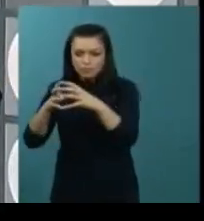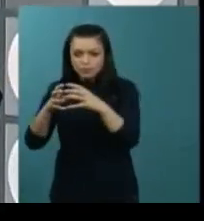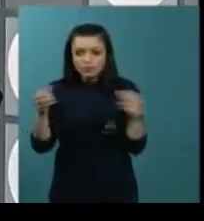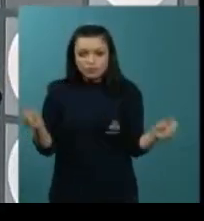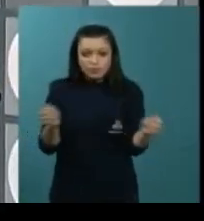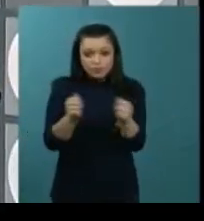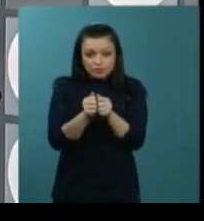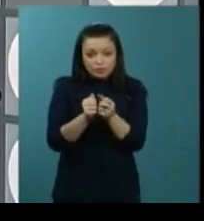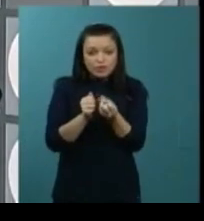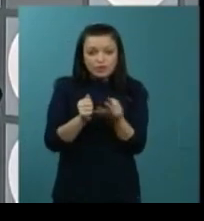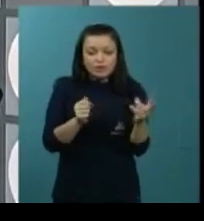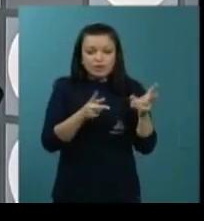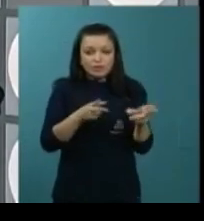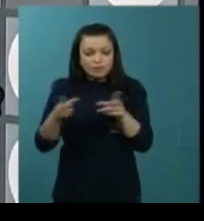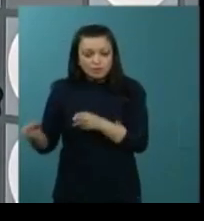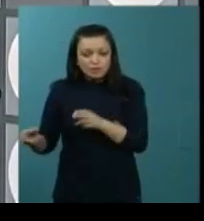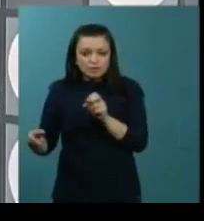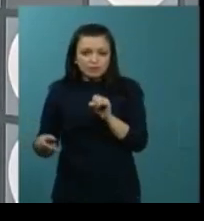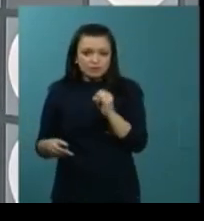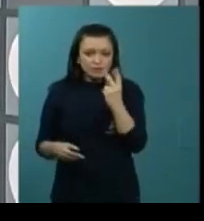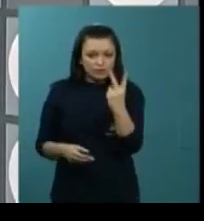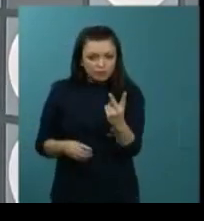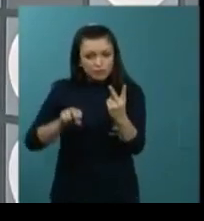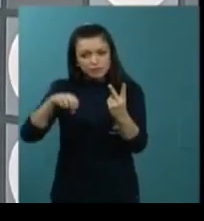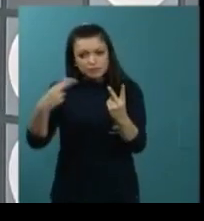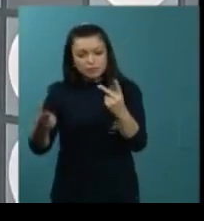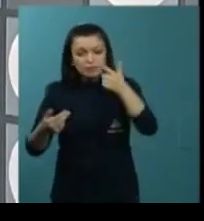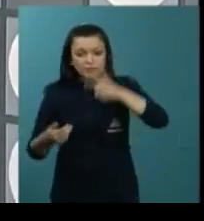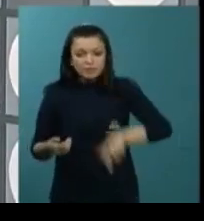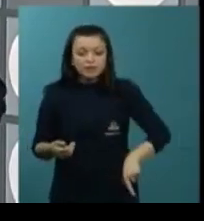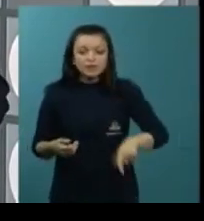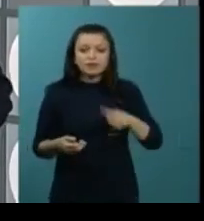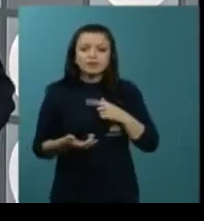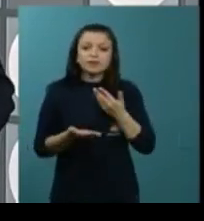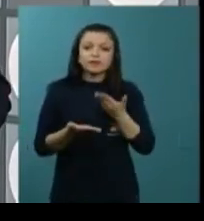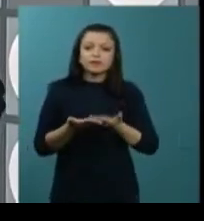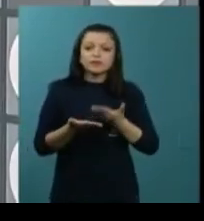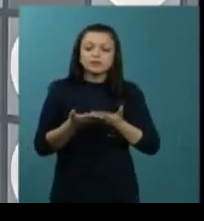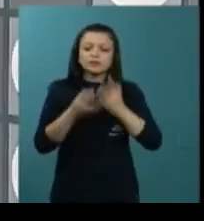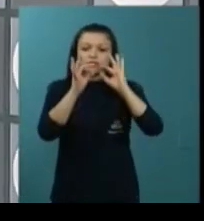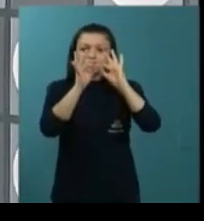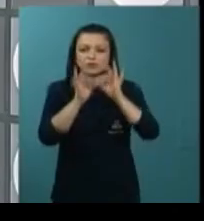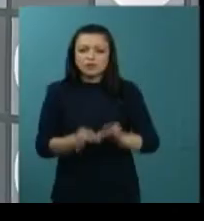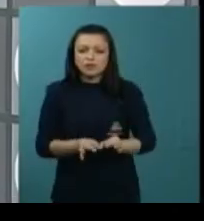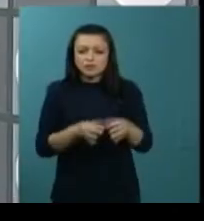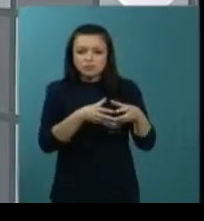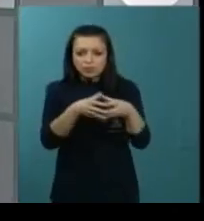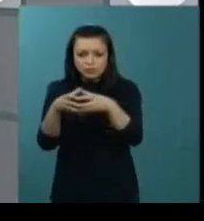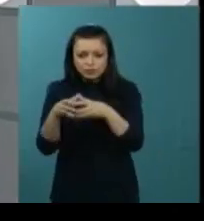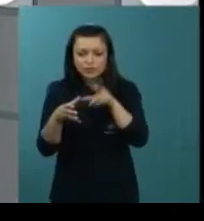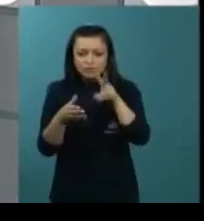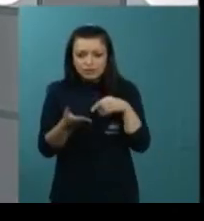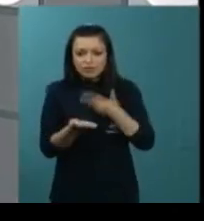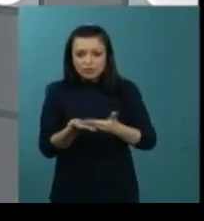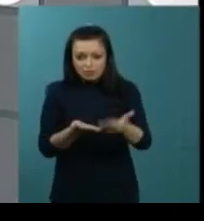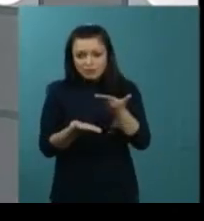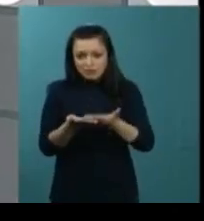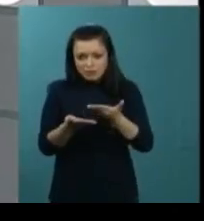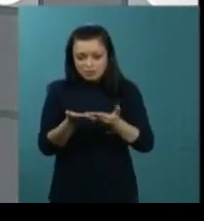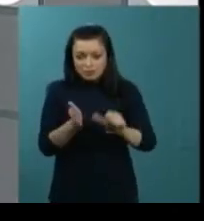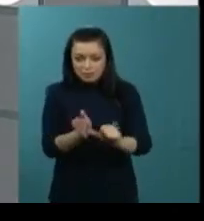ou mais? Então, o estudo detalhado de conjuntos é o que iniciaremos agora nesse